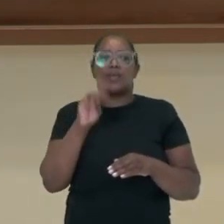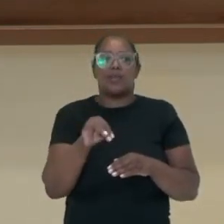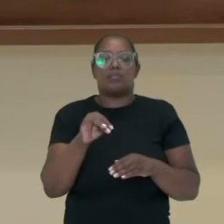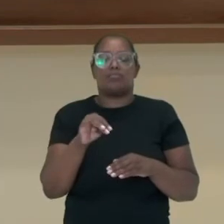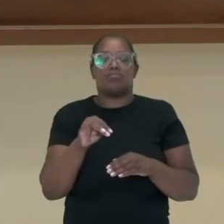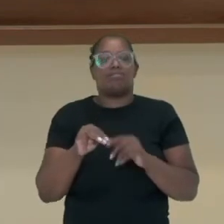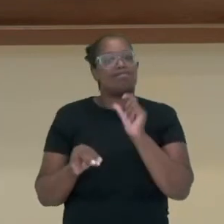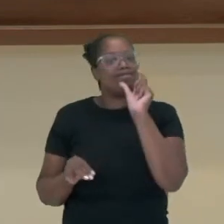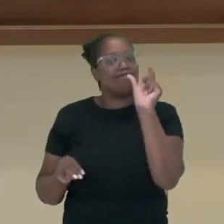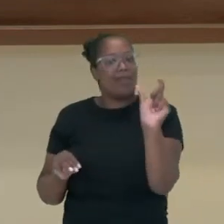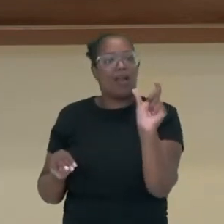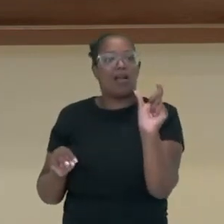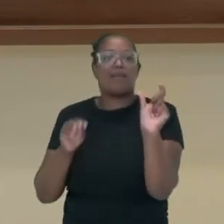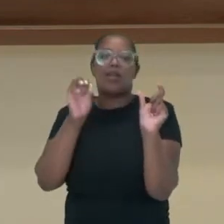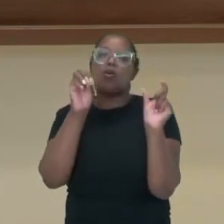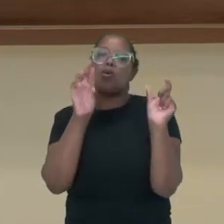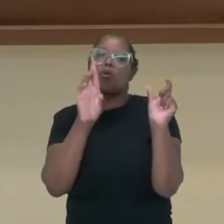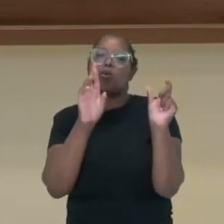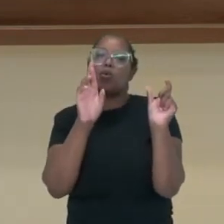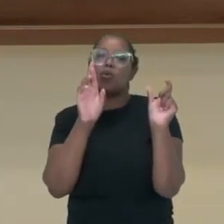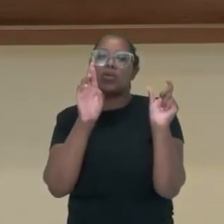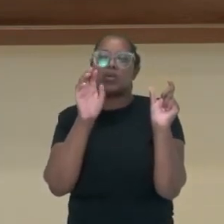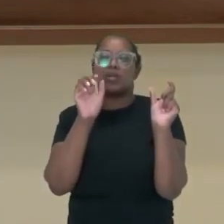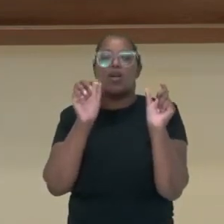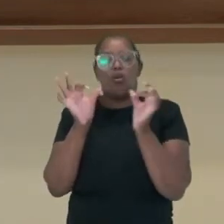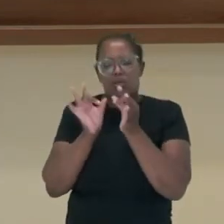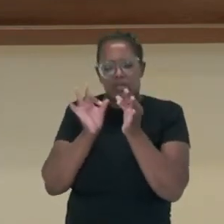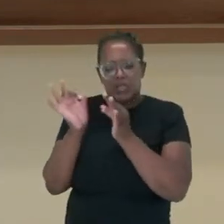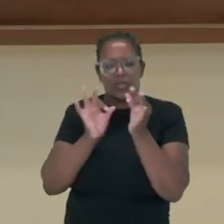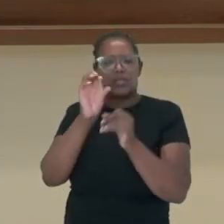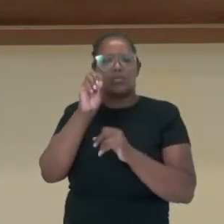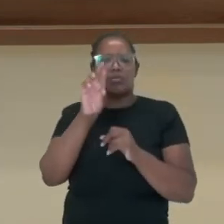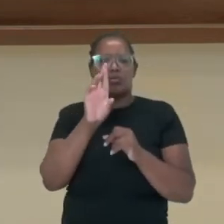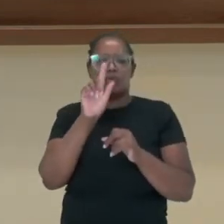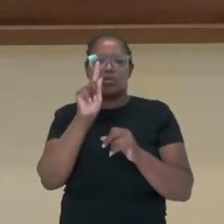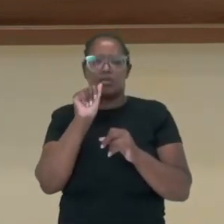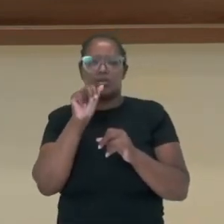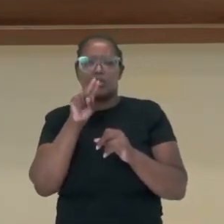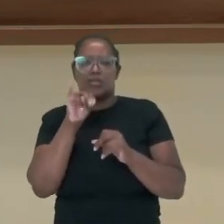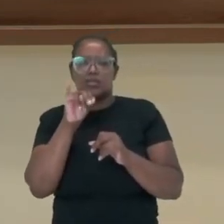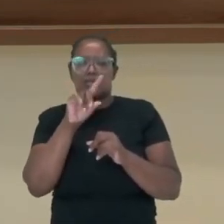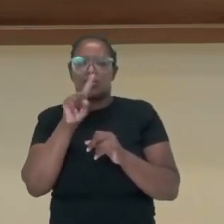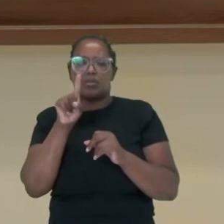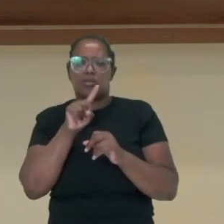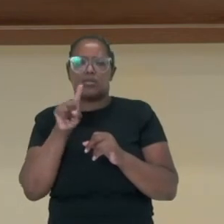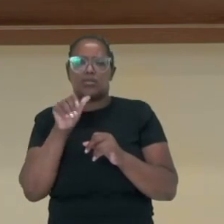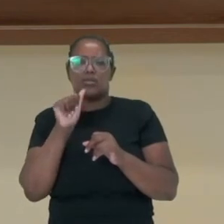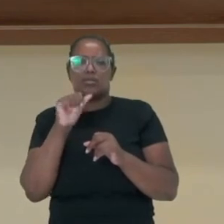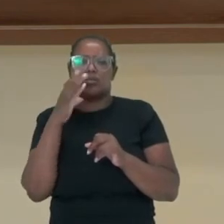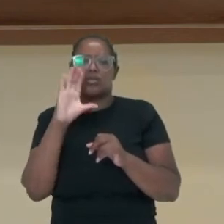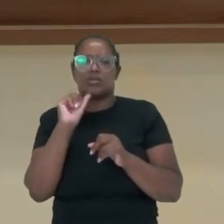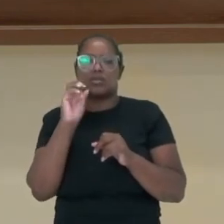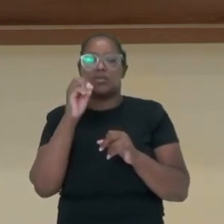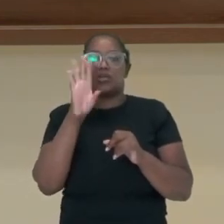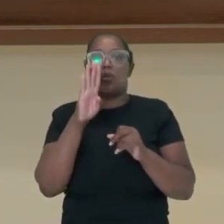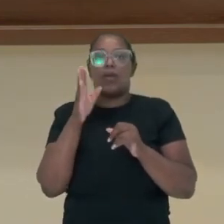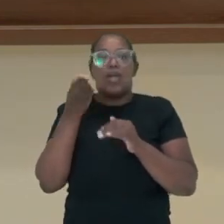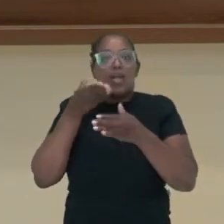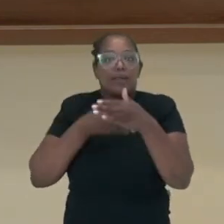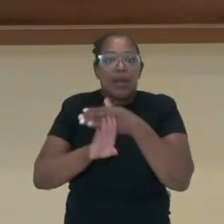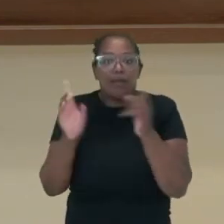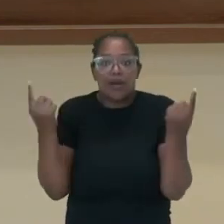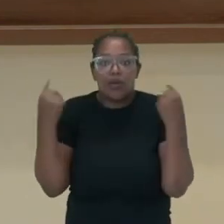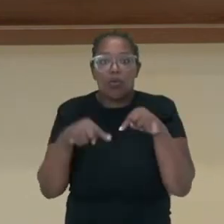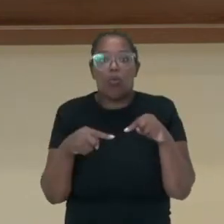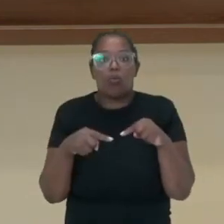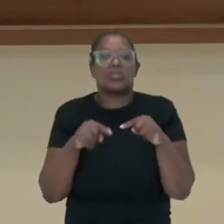Norte. Essa organização militar tinha como principal função entrar contra se houvesse a necessidade de